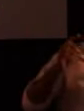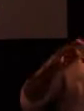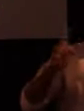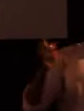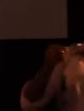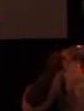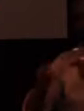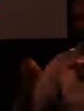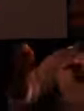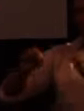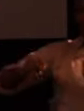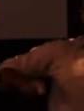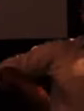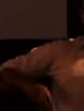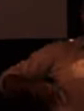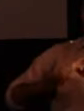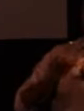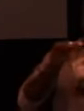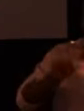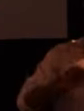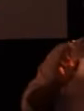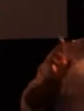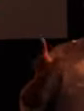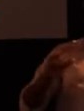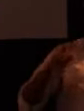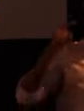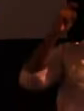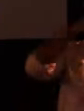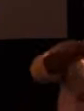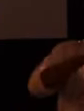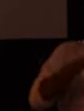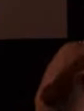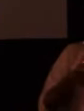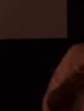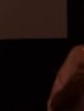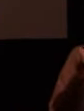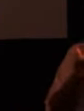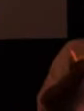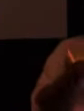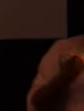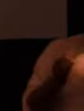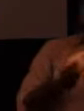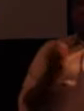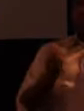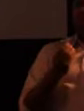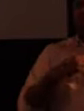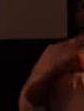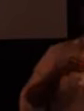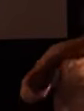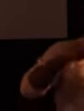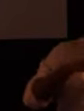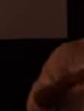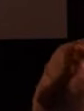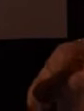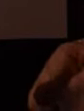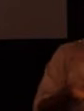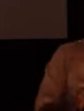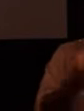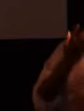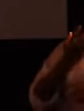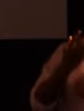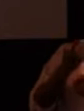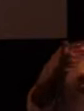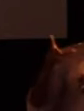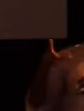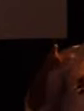desafio nesse processo, porque ainda não se tinha claro de que forma a gente ia regrar e ia criar um critério, um conceito para